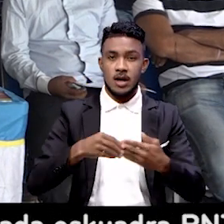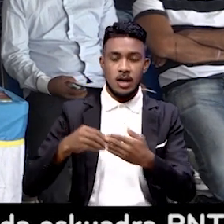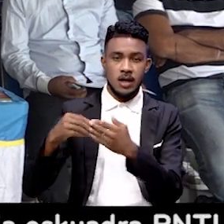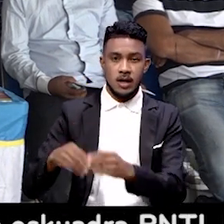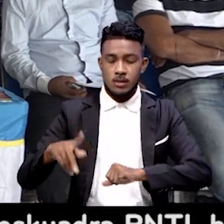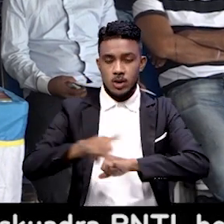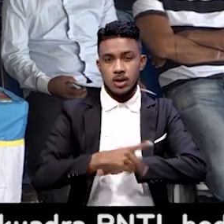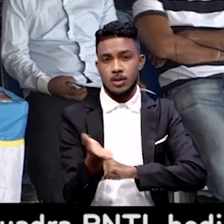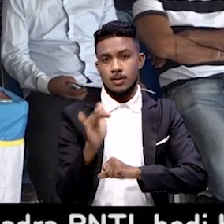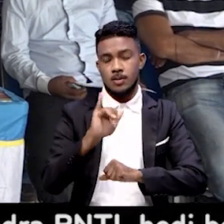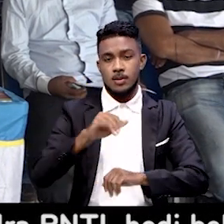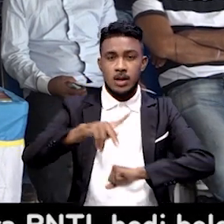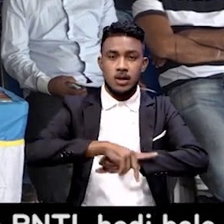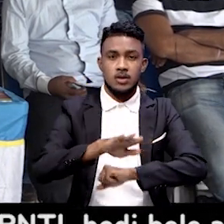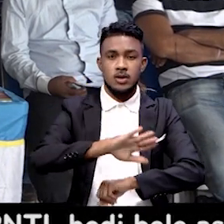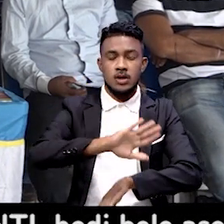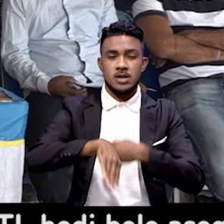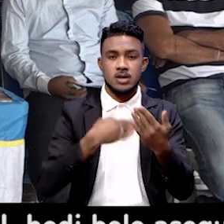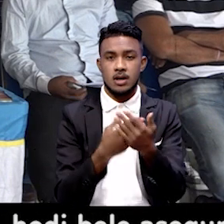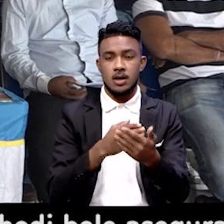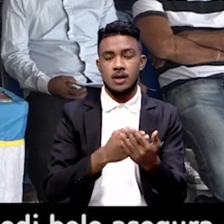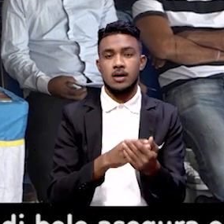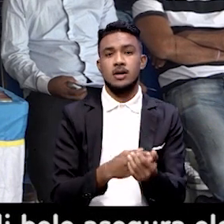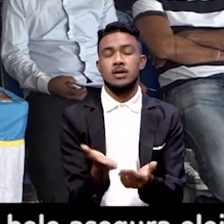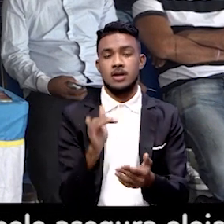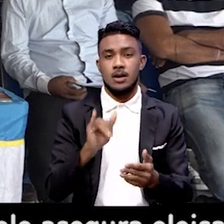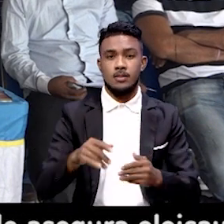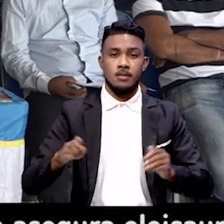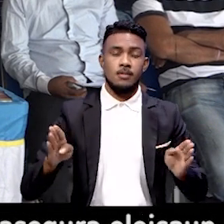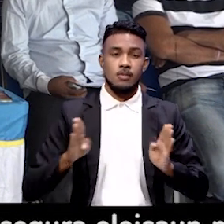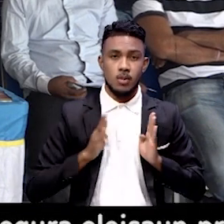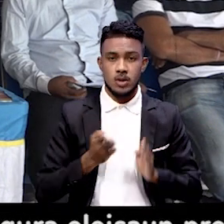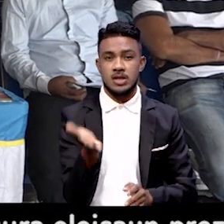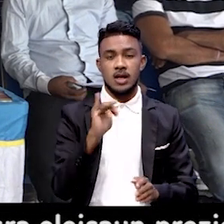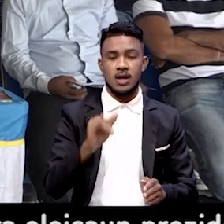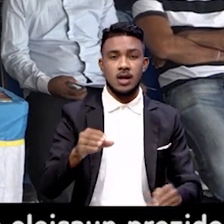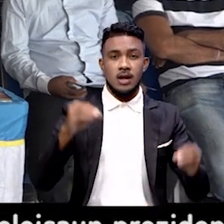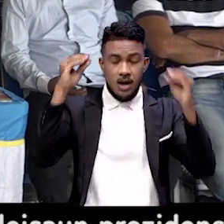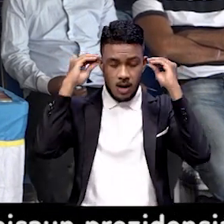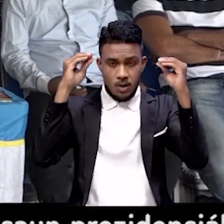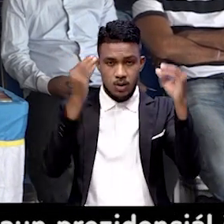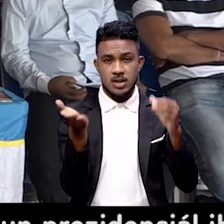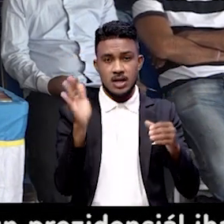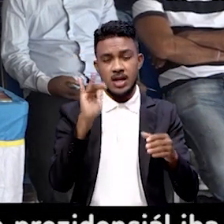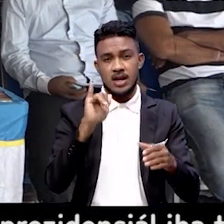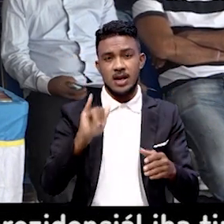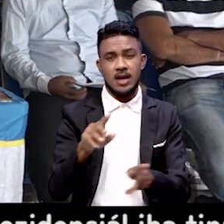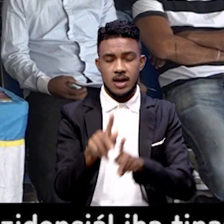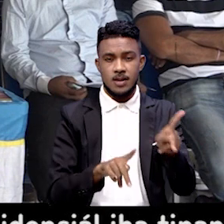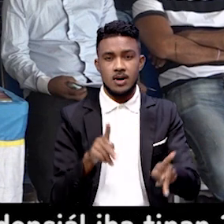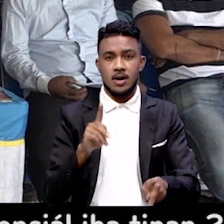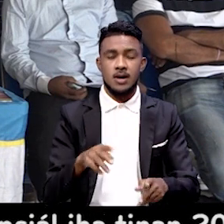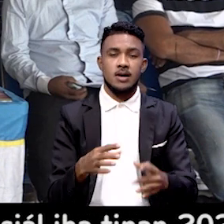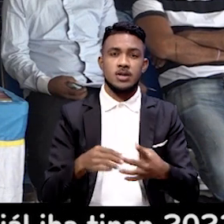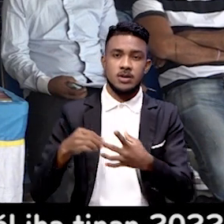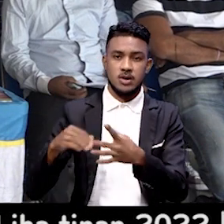Sira, Liliu Partido Boat Sira, a nós ensinamos militantes, Liliu Jovem Sira, com a noção